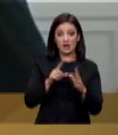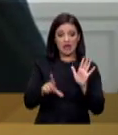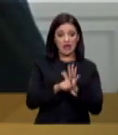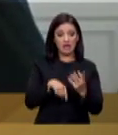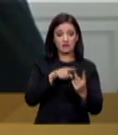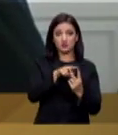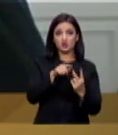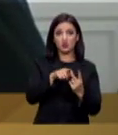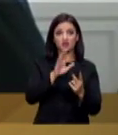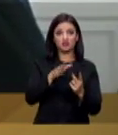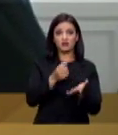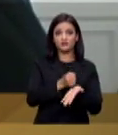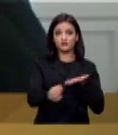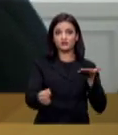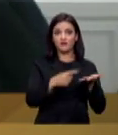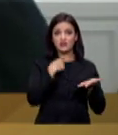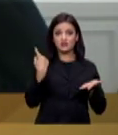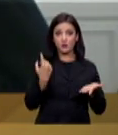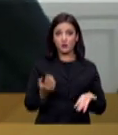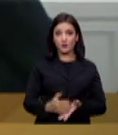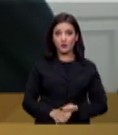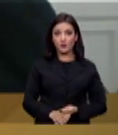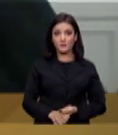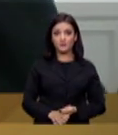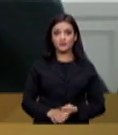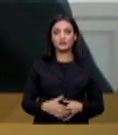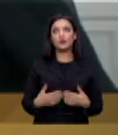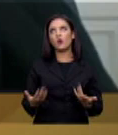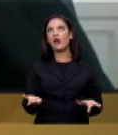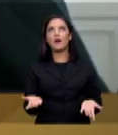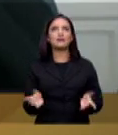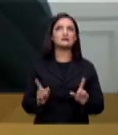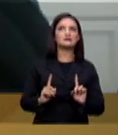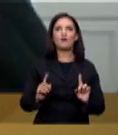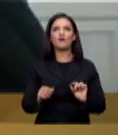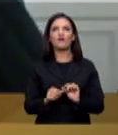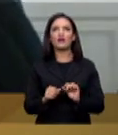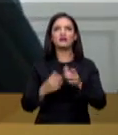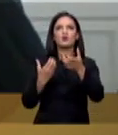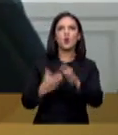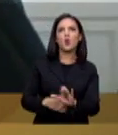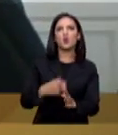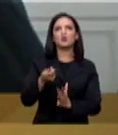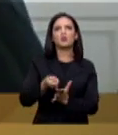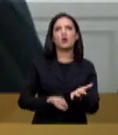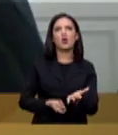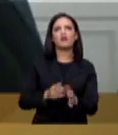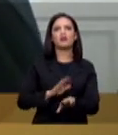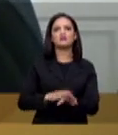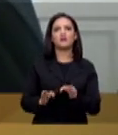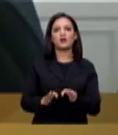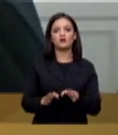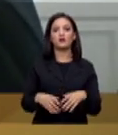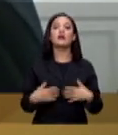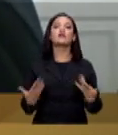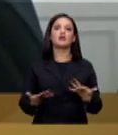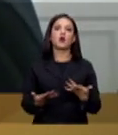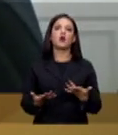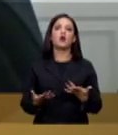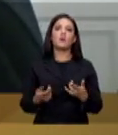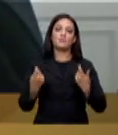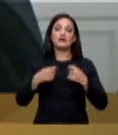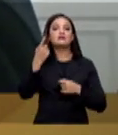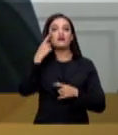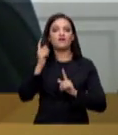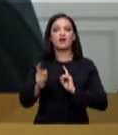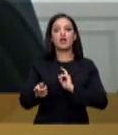e mais 12. Ah, não realizou o concurso público nesse período. O gestor deve ser